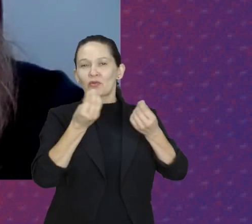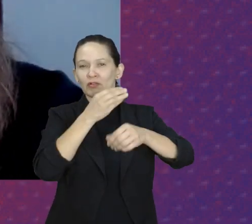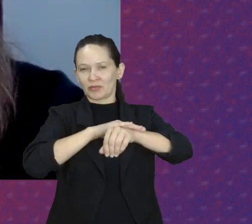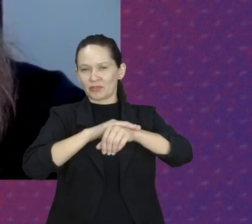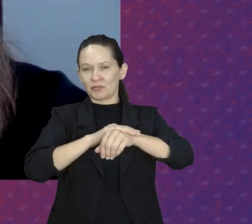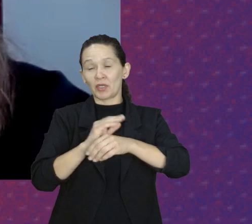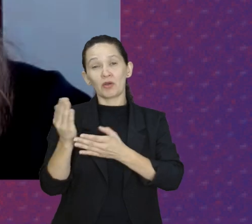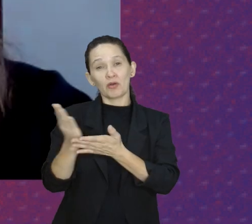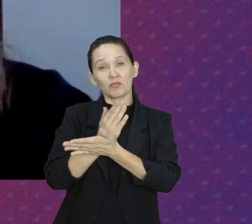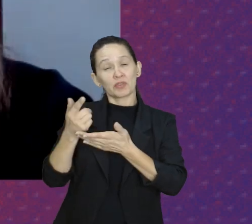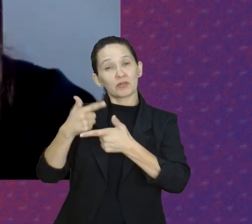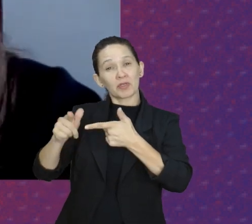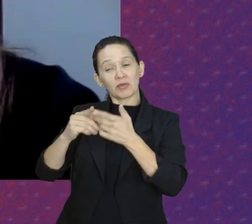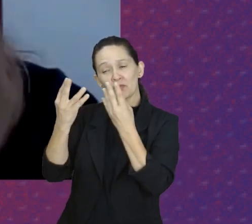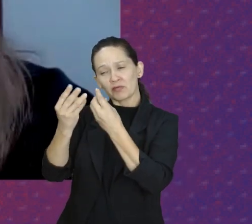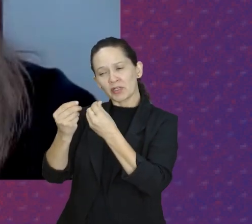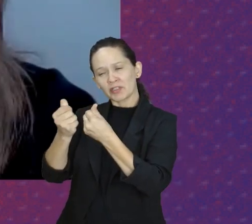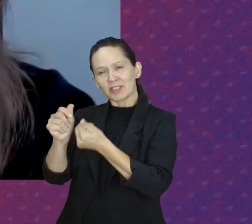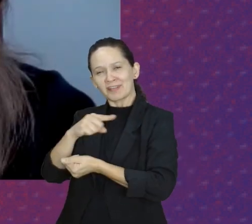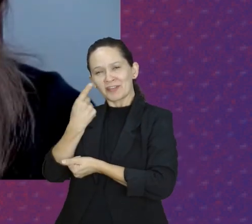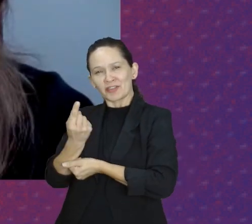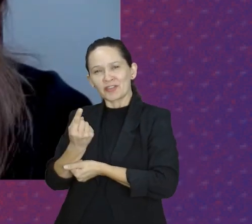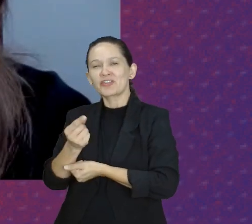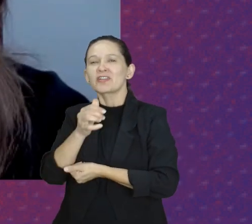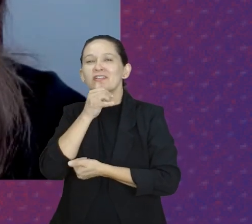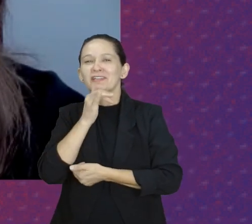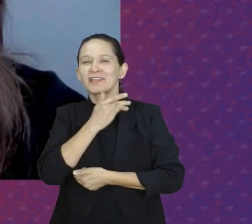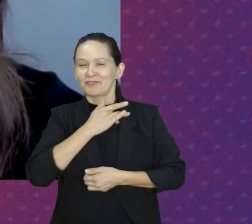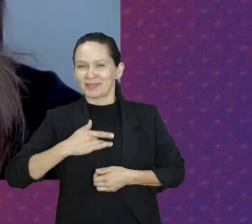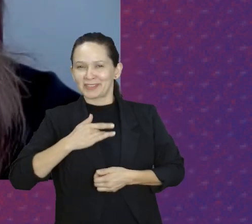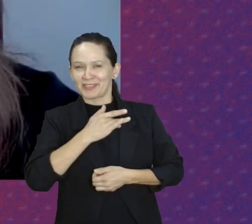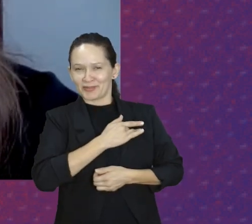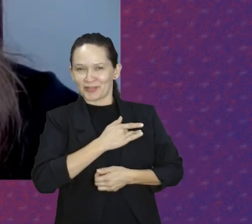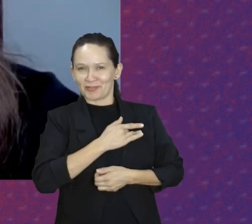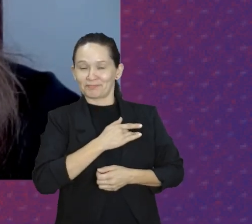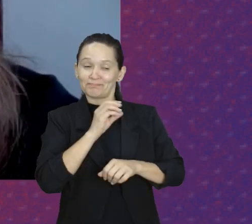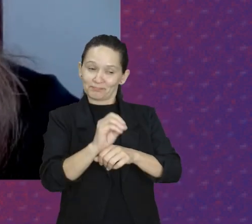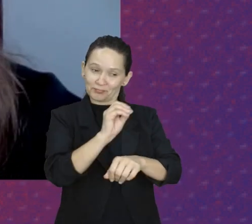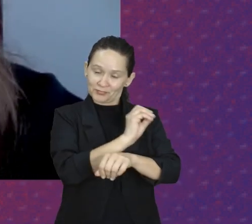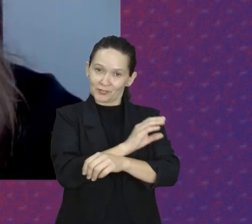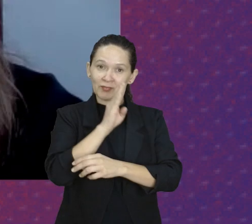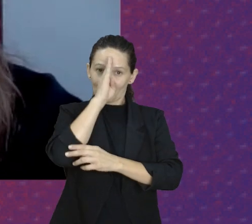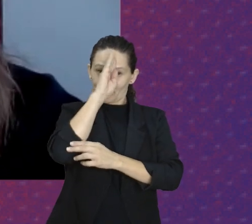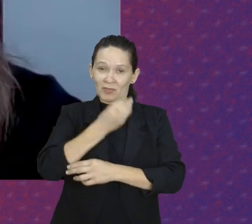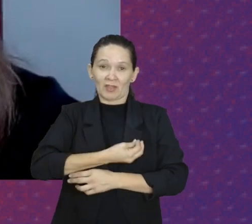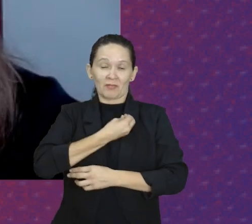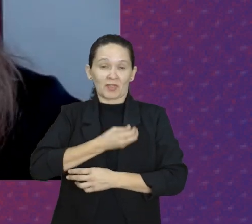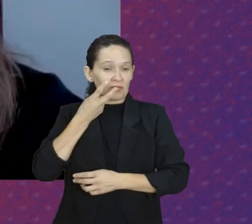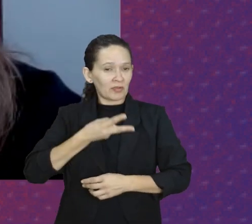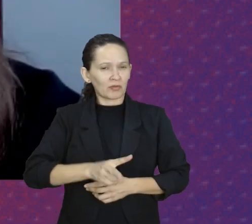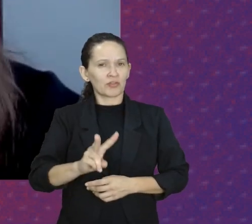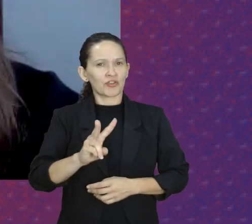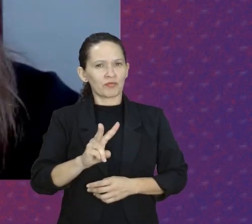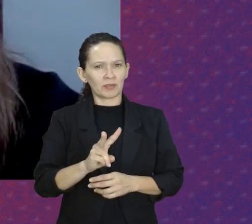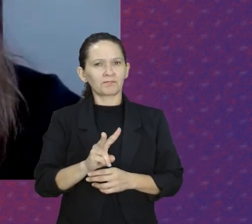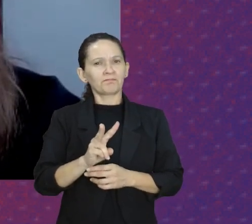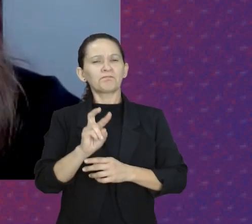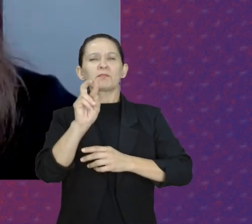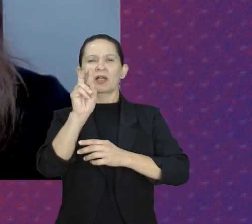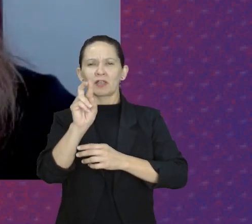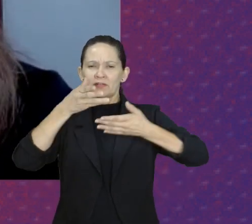de saúde. Então, a gente pensa o cuidado como algo fundamental para a existência da vida, para a reprodução da